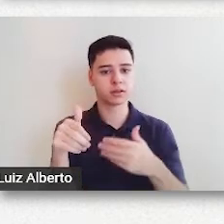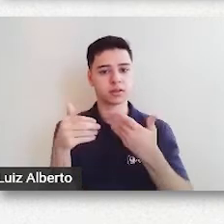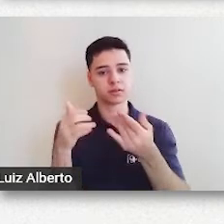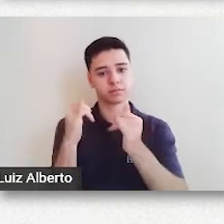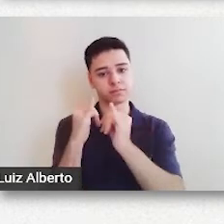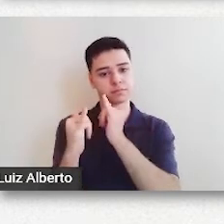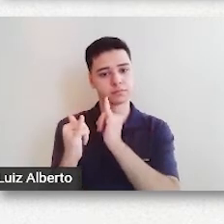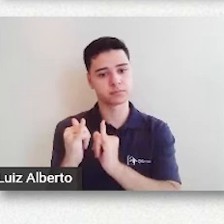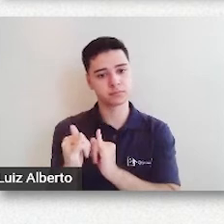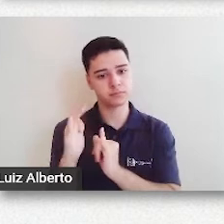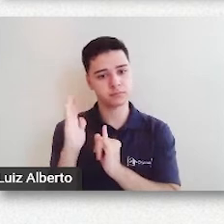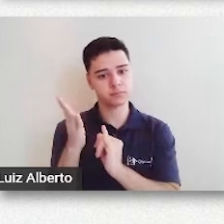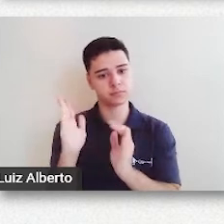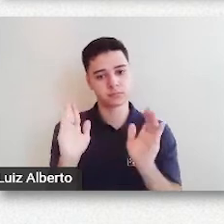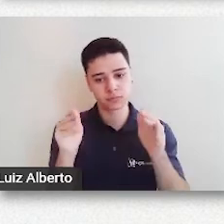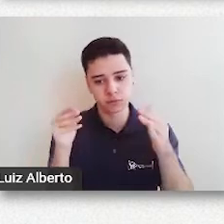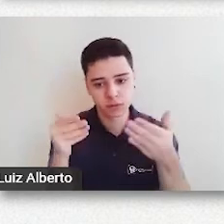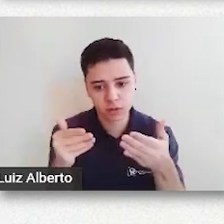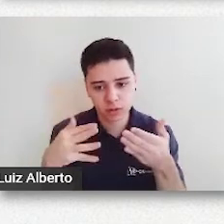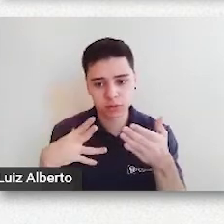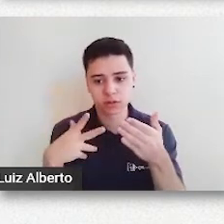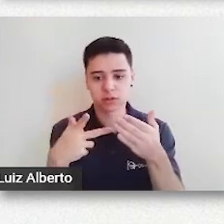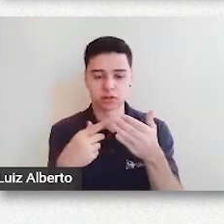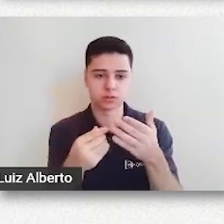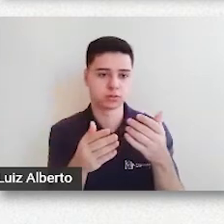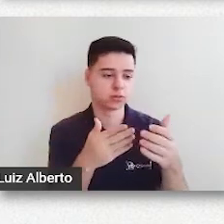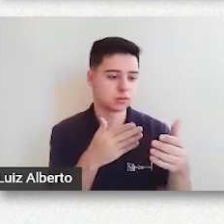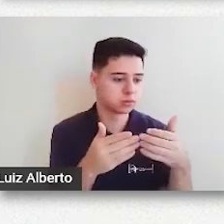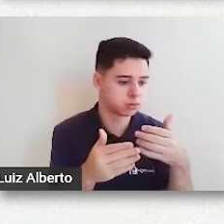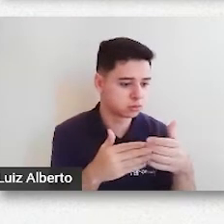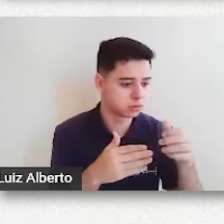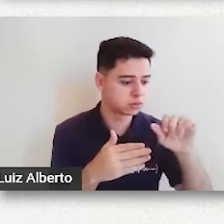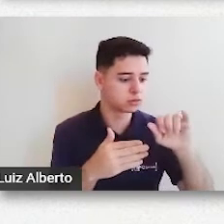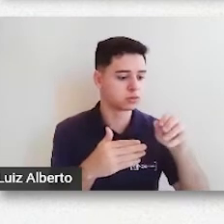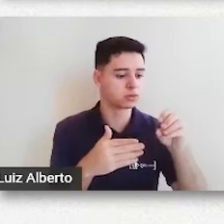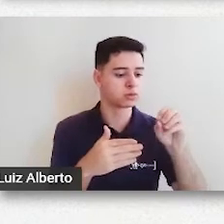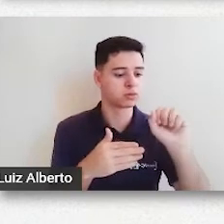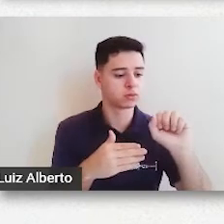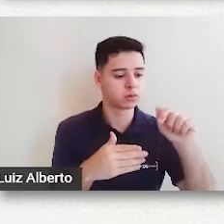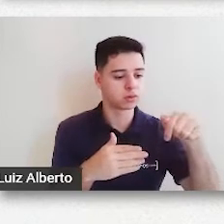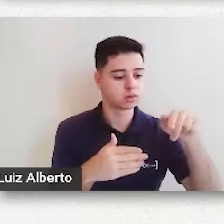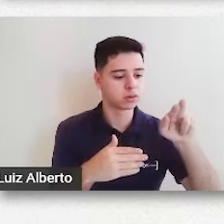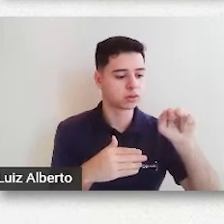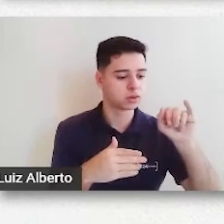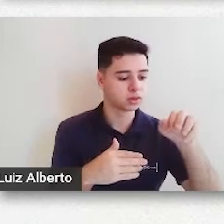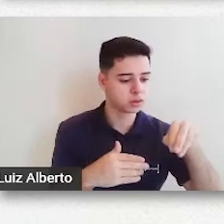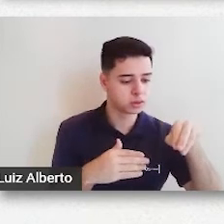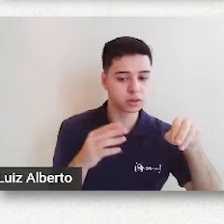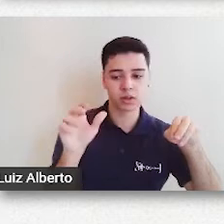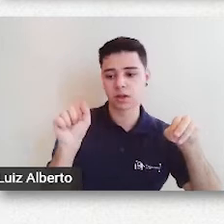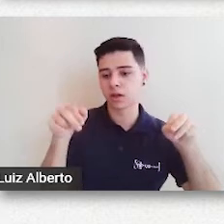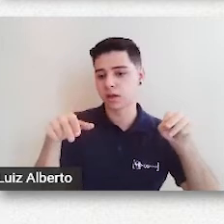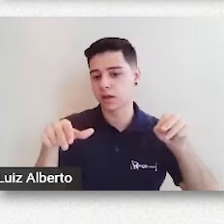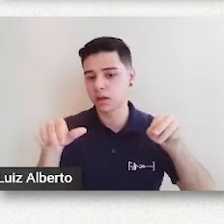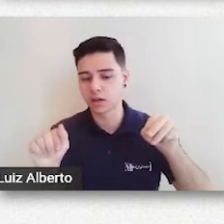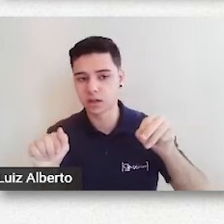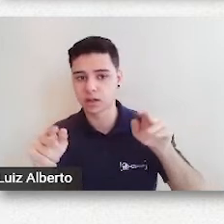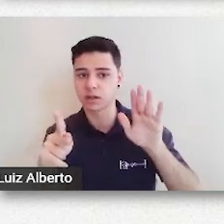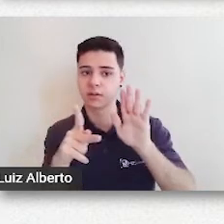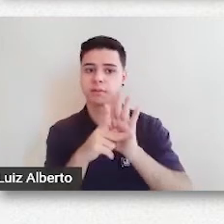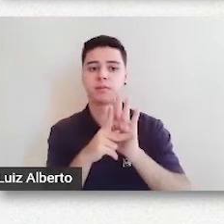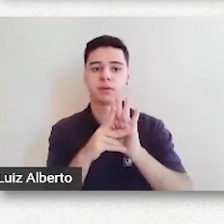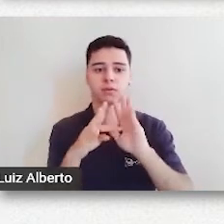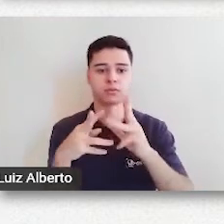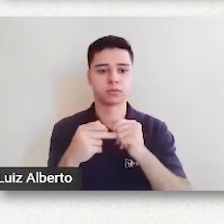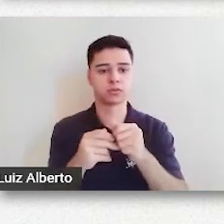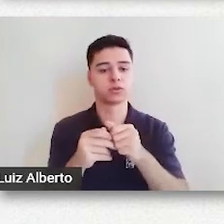mais específicas, biográficas, tanto de Joaquim quanto de Ana, se encontram nesse proto-evangelho de São Tiago